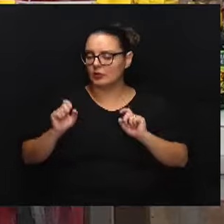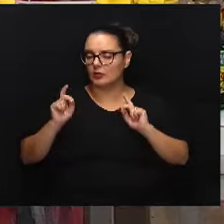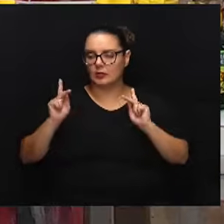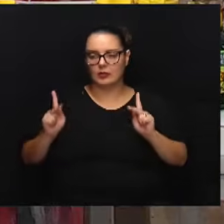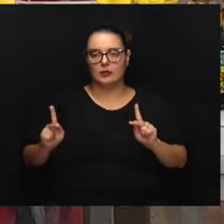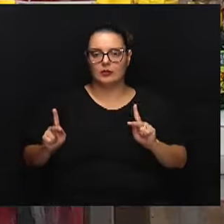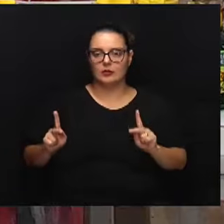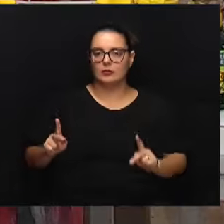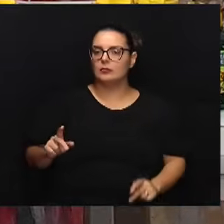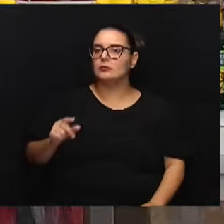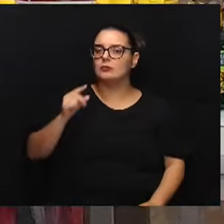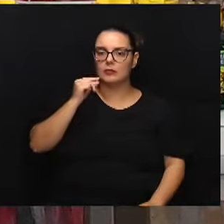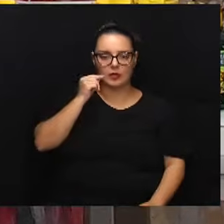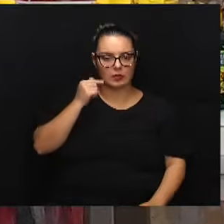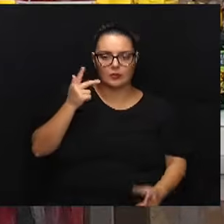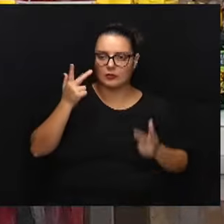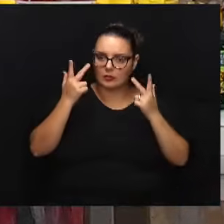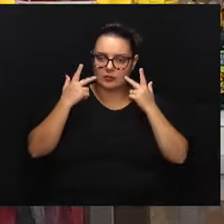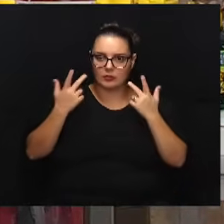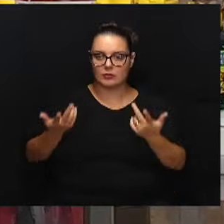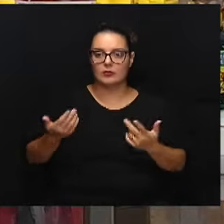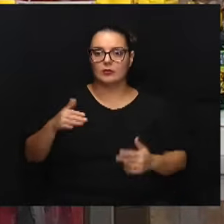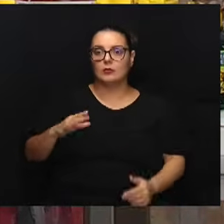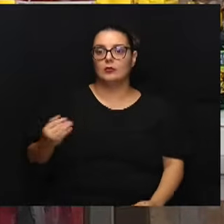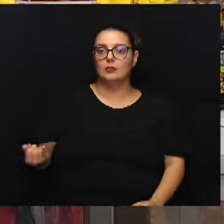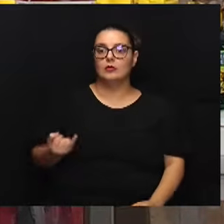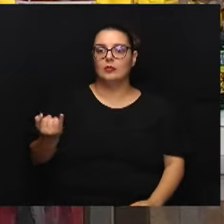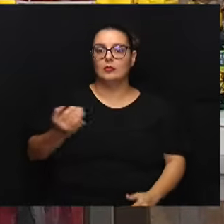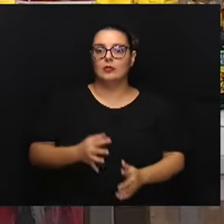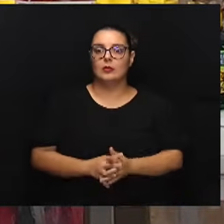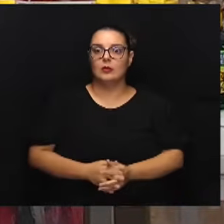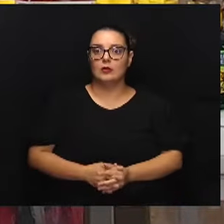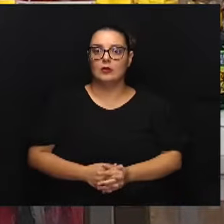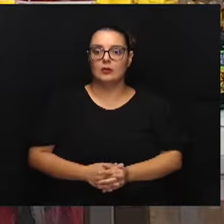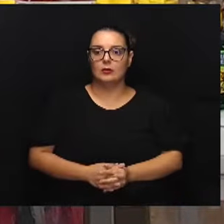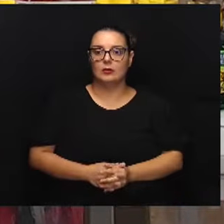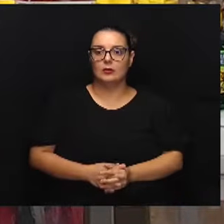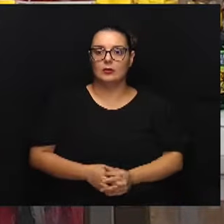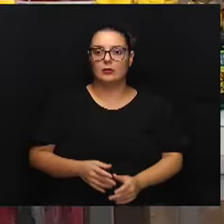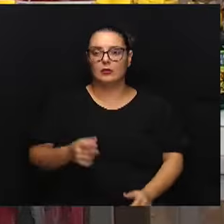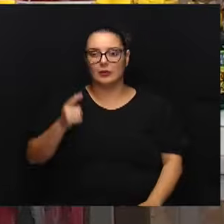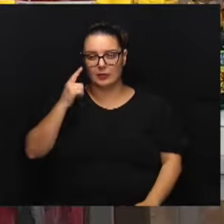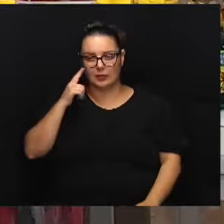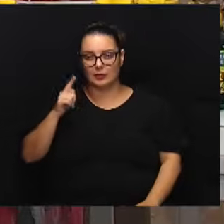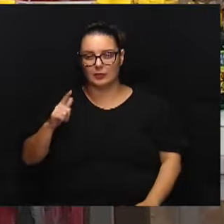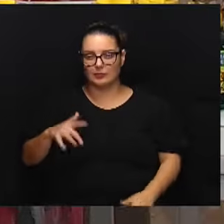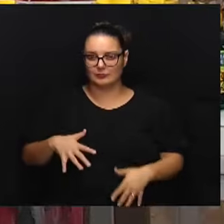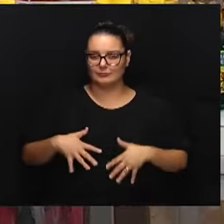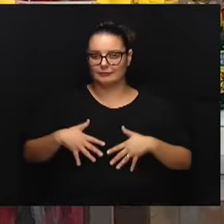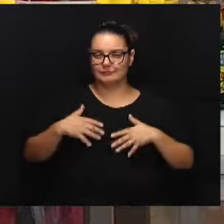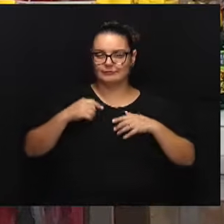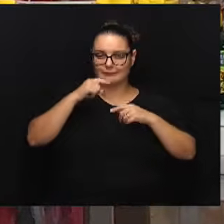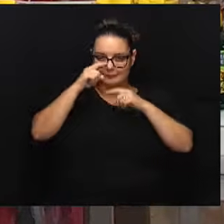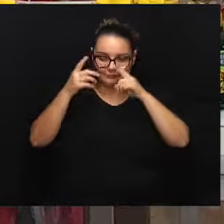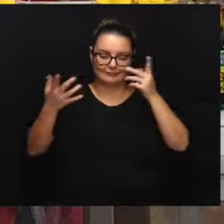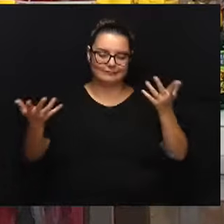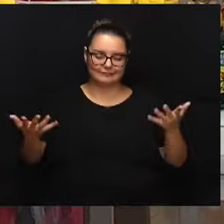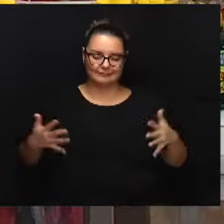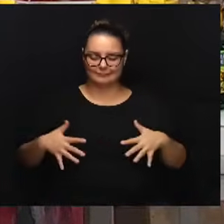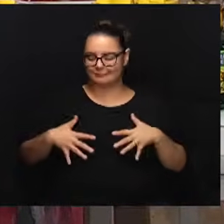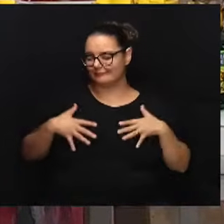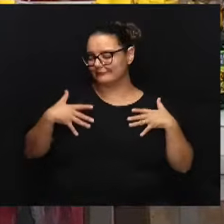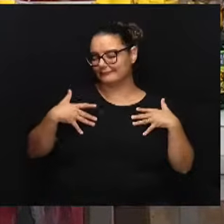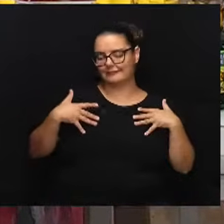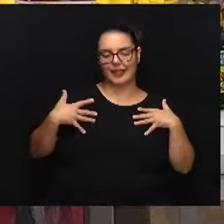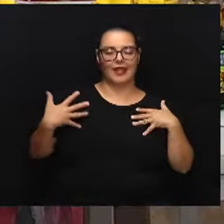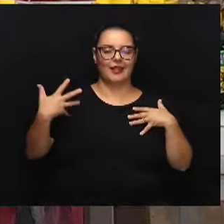lápis tranquilamente. O mais importante, é claro que a gente fica orgulhoso quando tá pronto, ai, nossa,